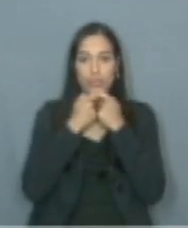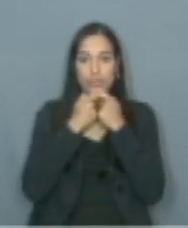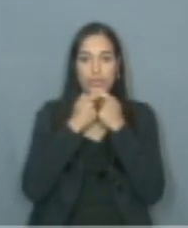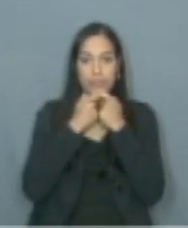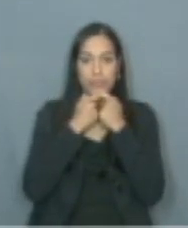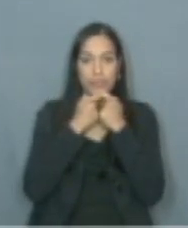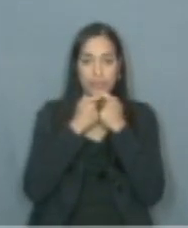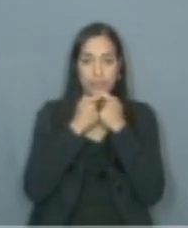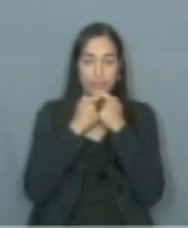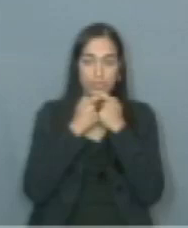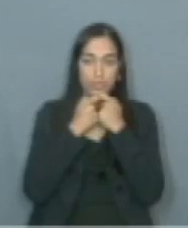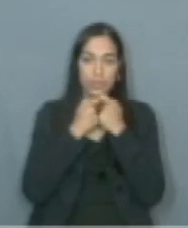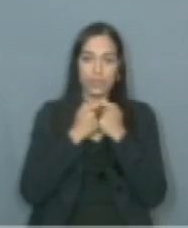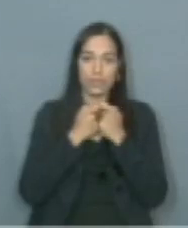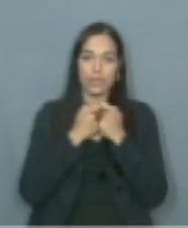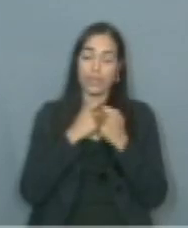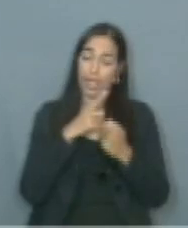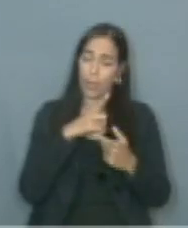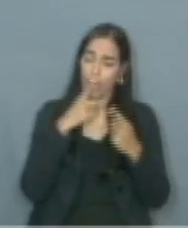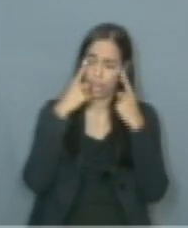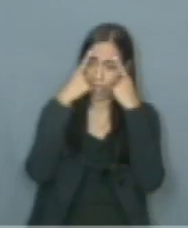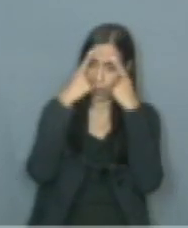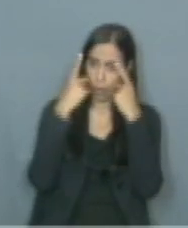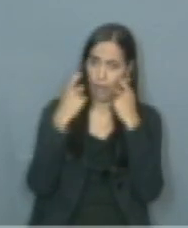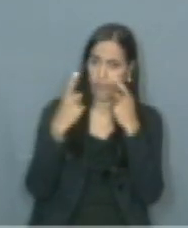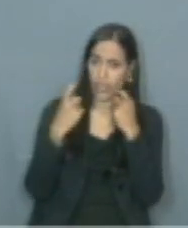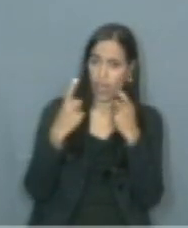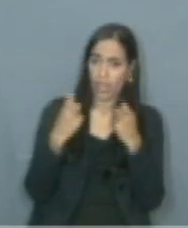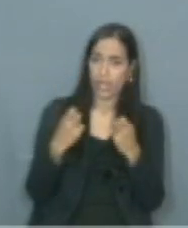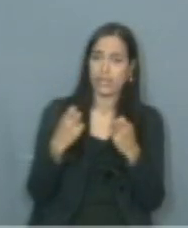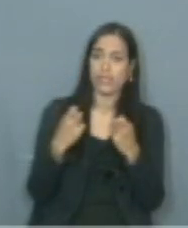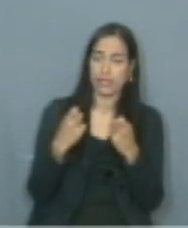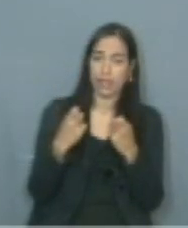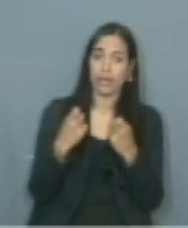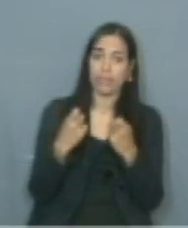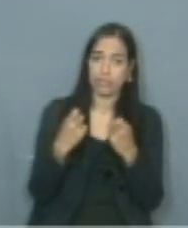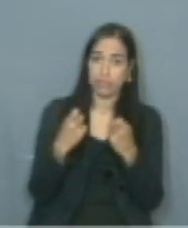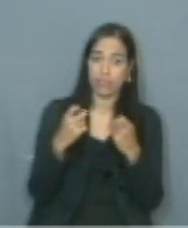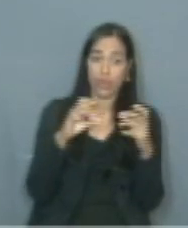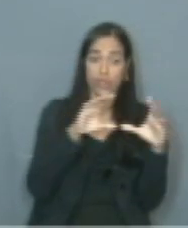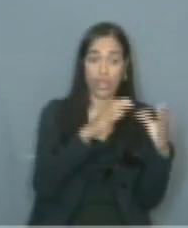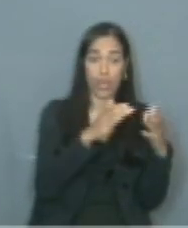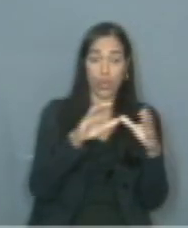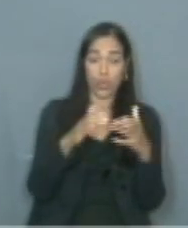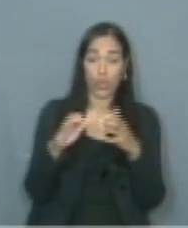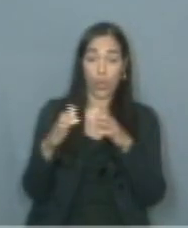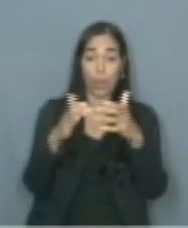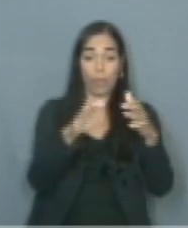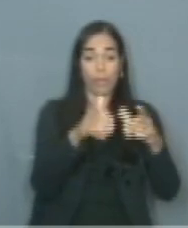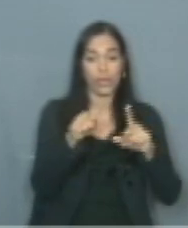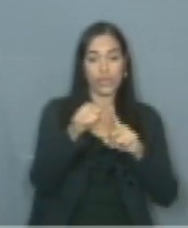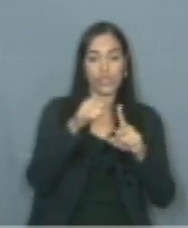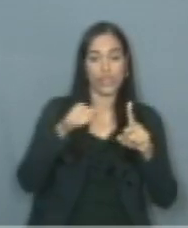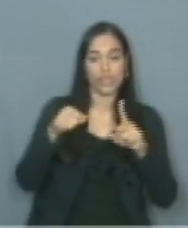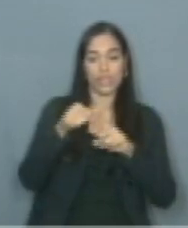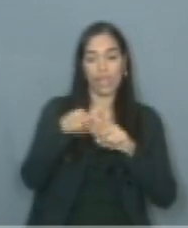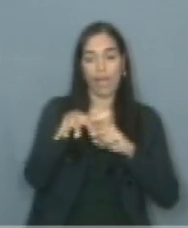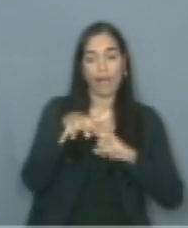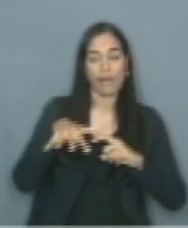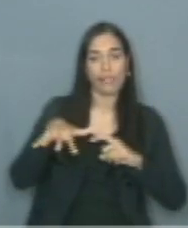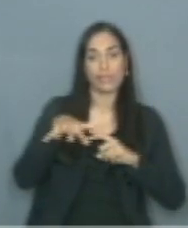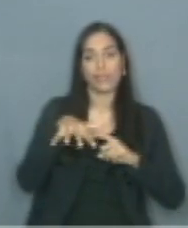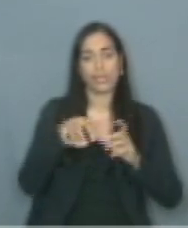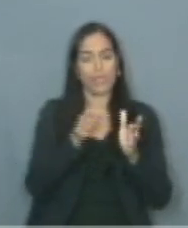há uma violência iminente contra grupos sociais. Não é uma